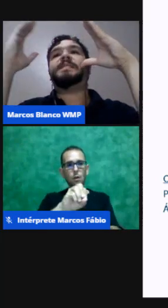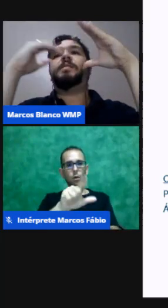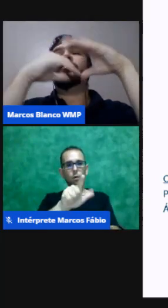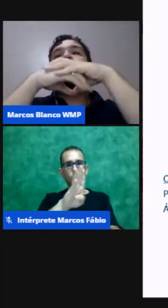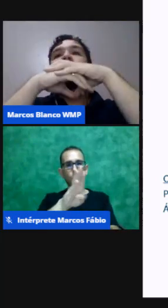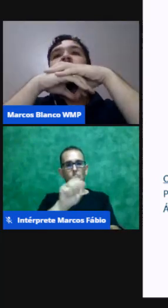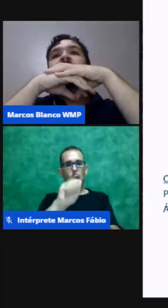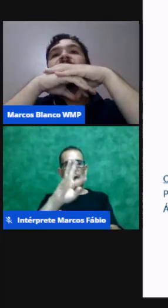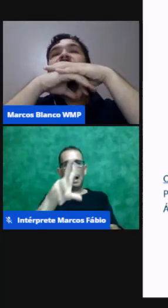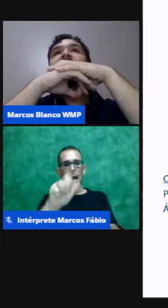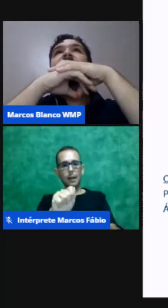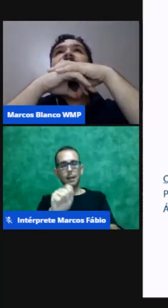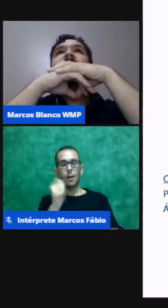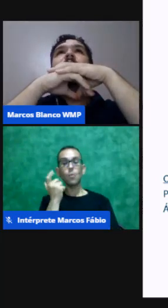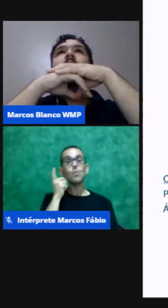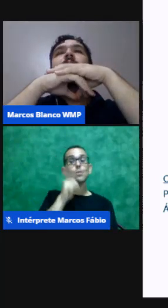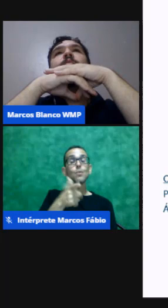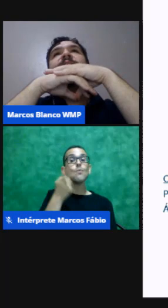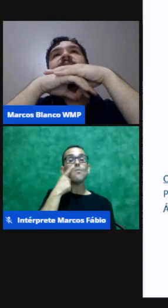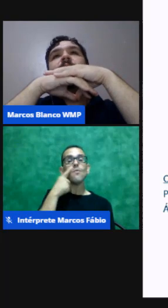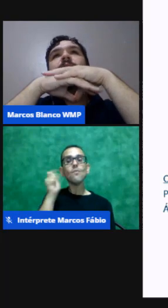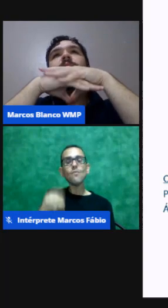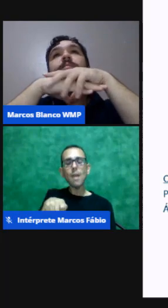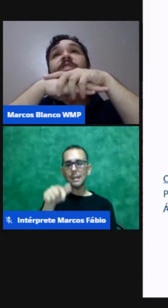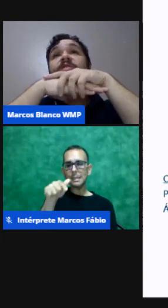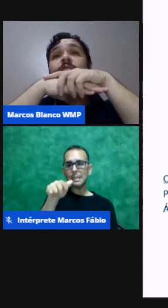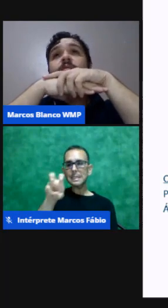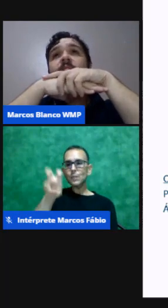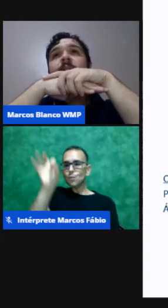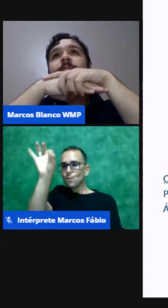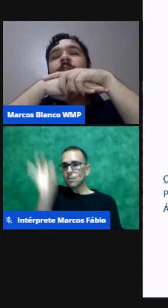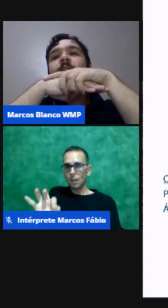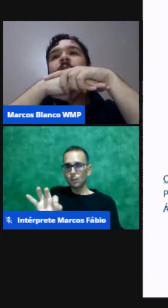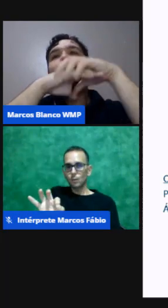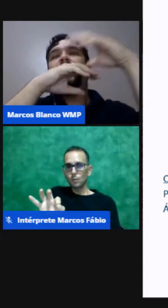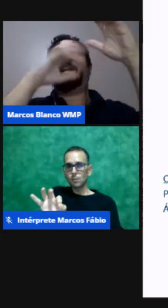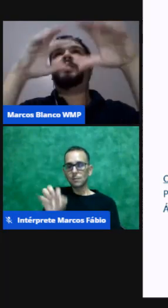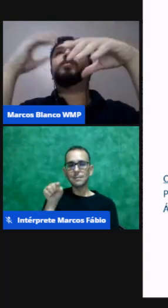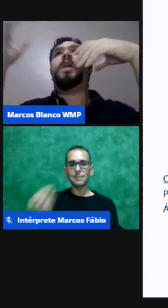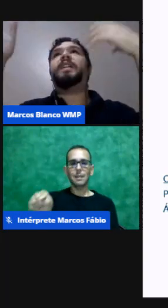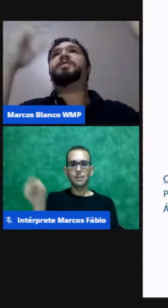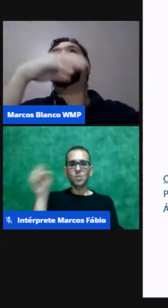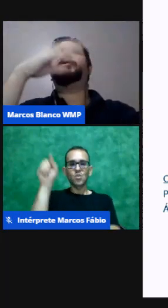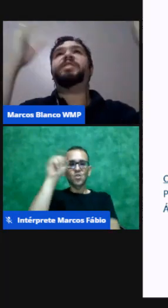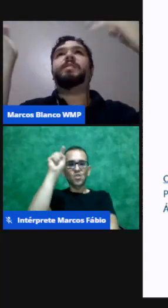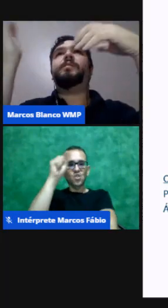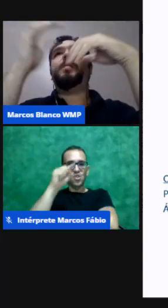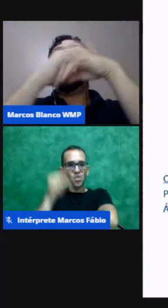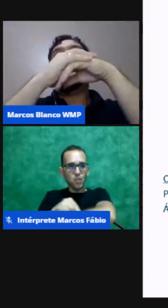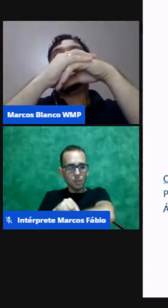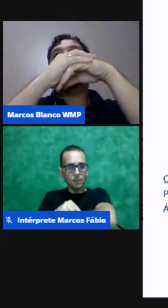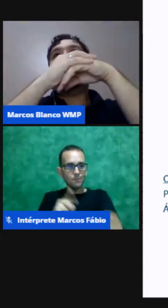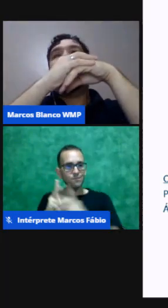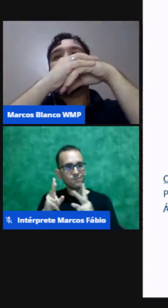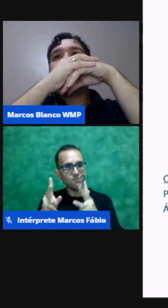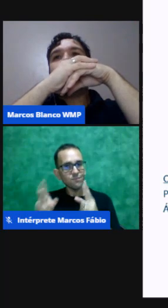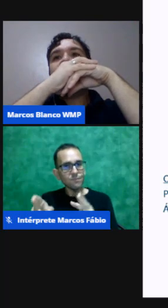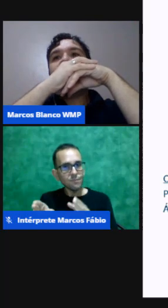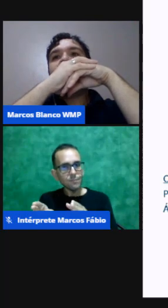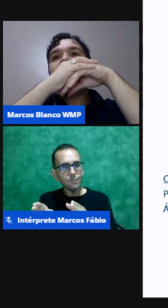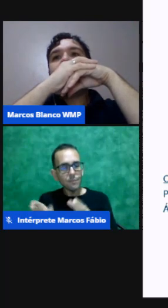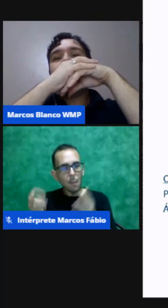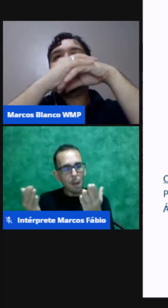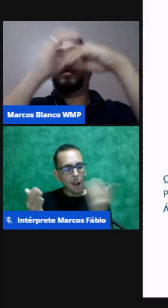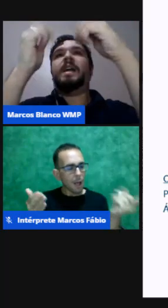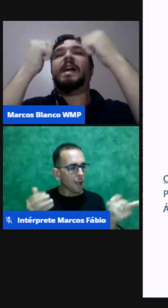teve uma redução de 75% de chikungunya. comparando com áreas que não tinham